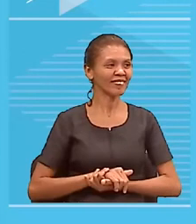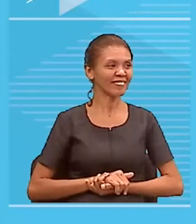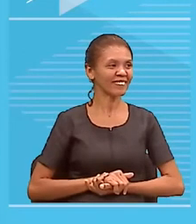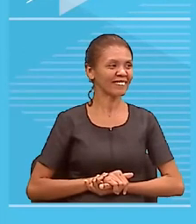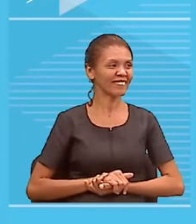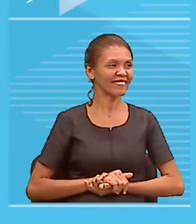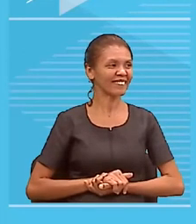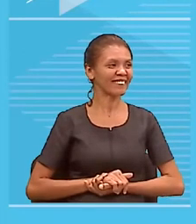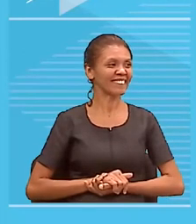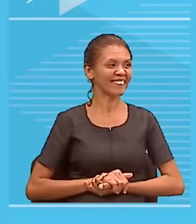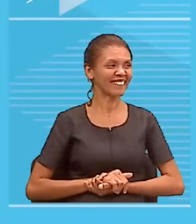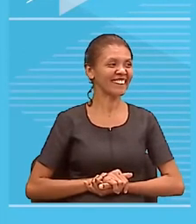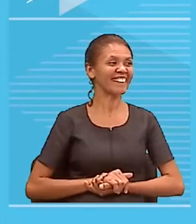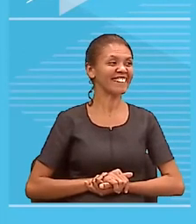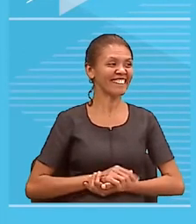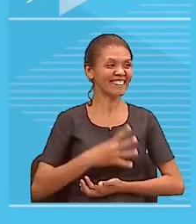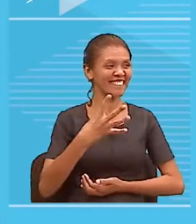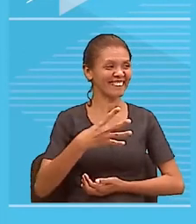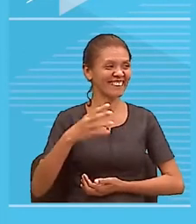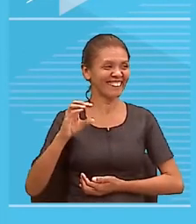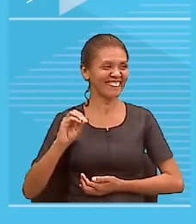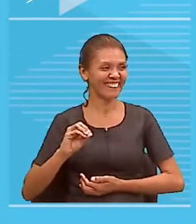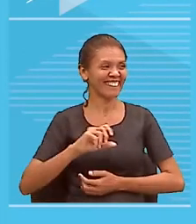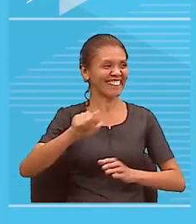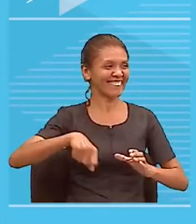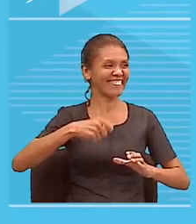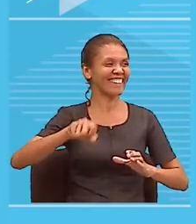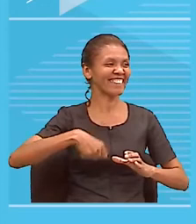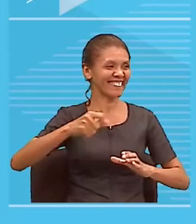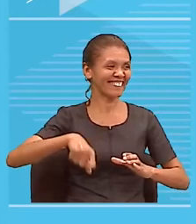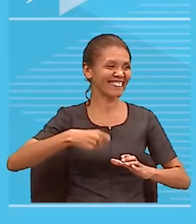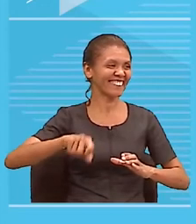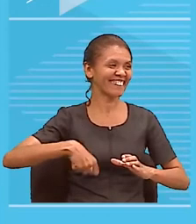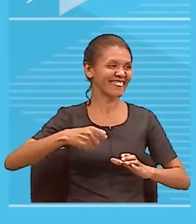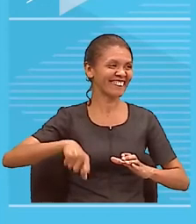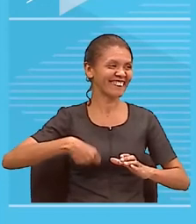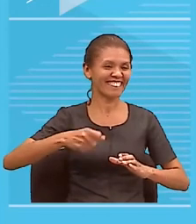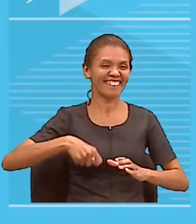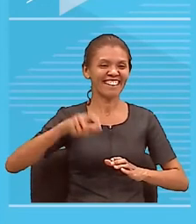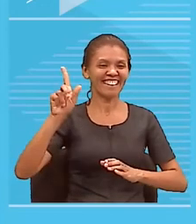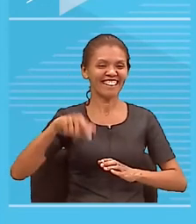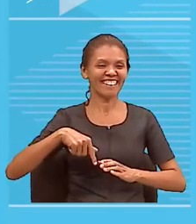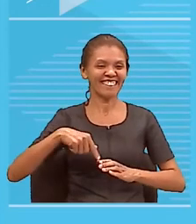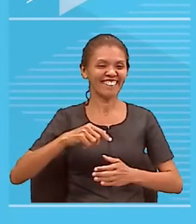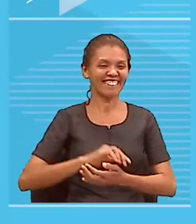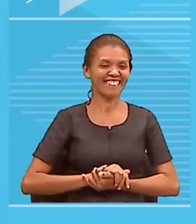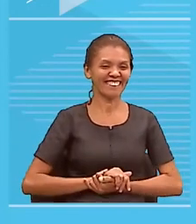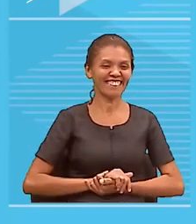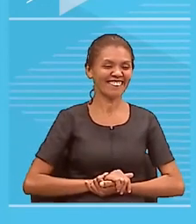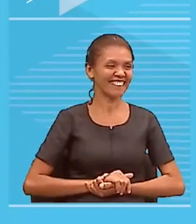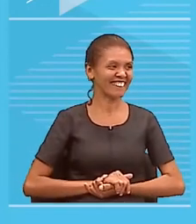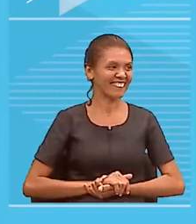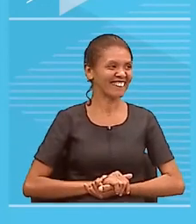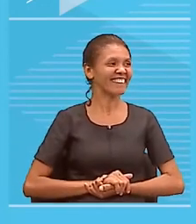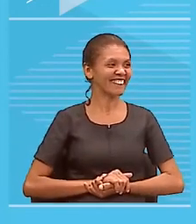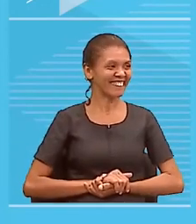dizia que o quarto cuscuz de gente preguiçosa porque eu 40 era só mexendo bota o leite mexe mexe pronto